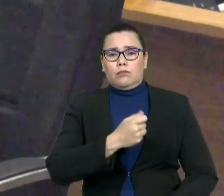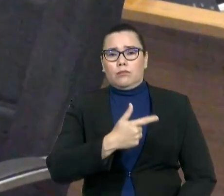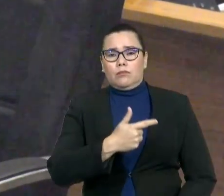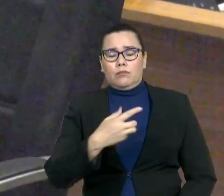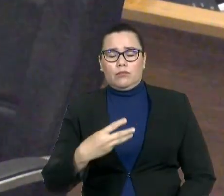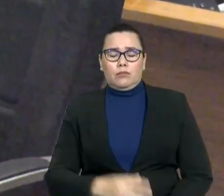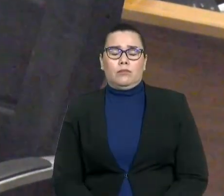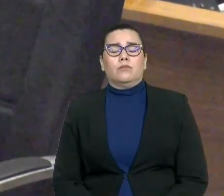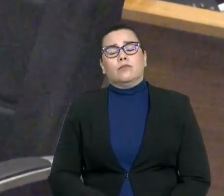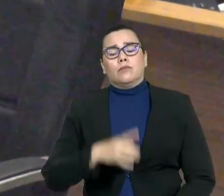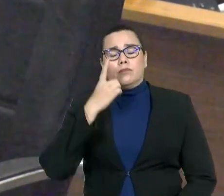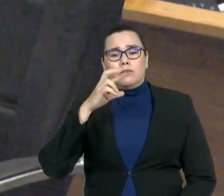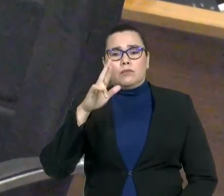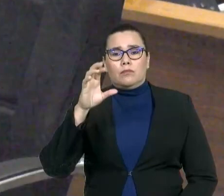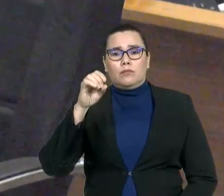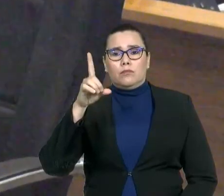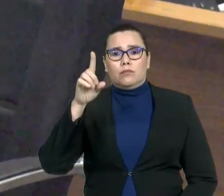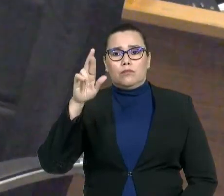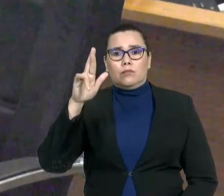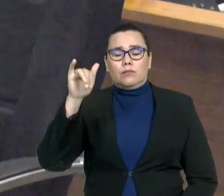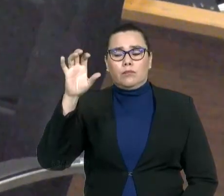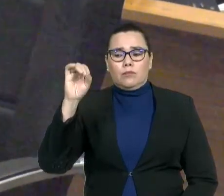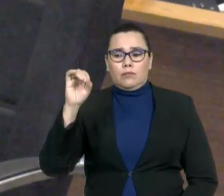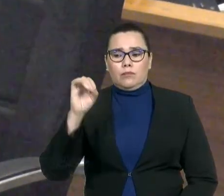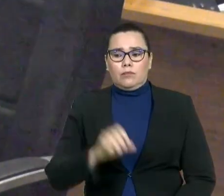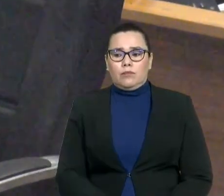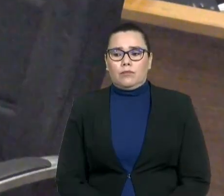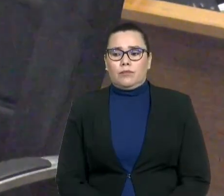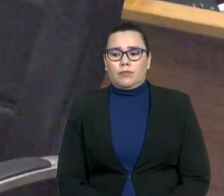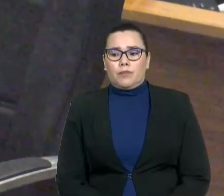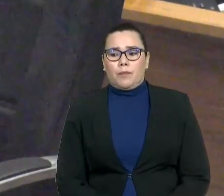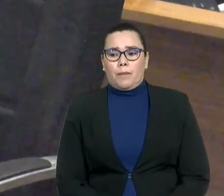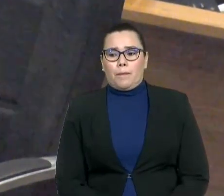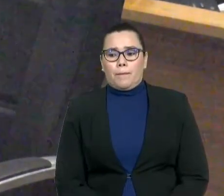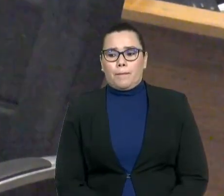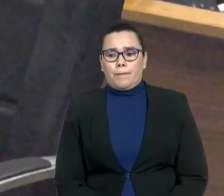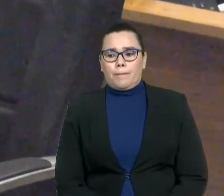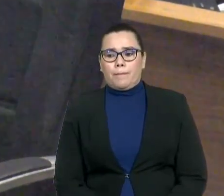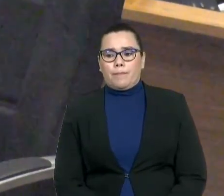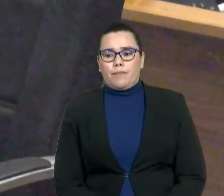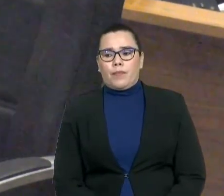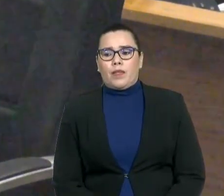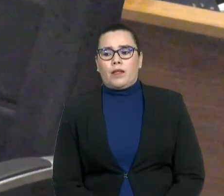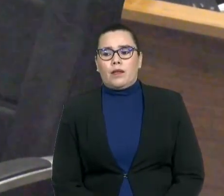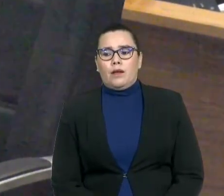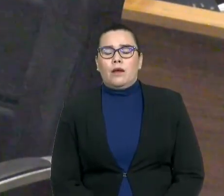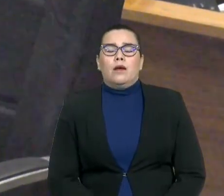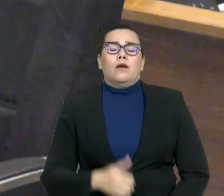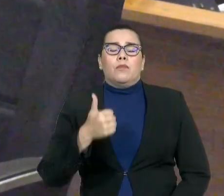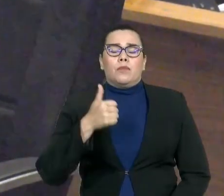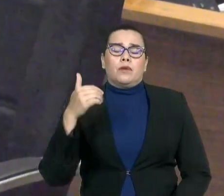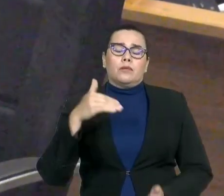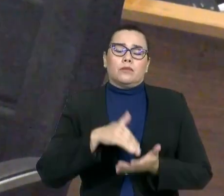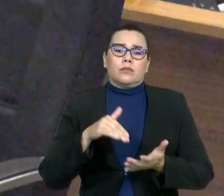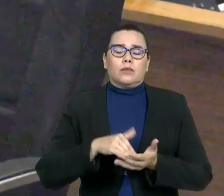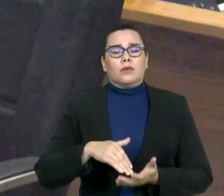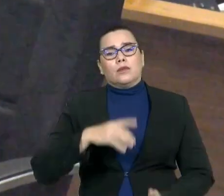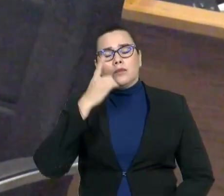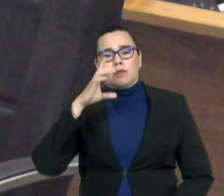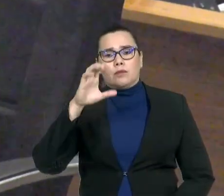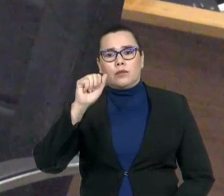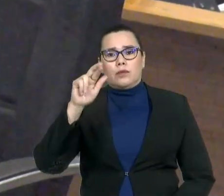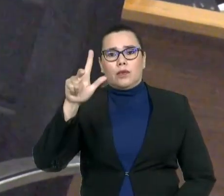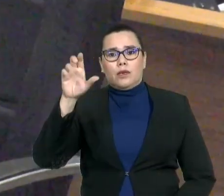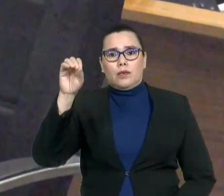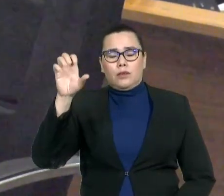Lago. Votei, foi o 40º. Primeiro secretário em exercício, senhor deputado Carlos Lula.